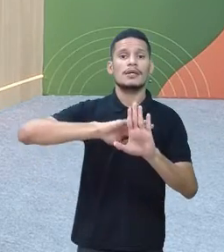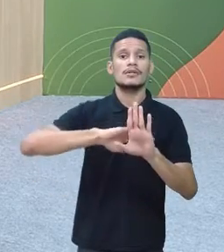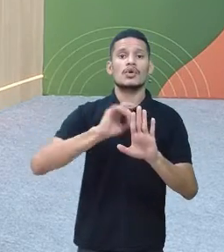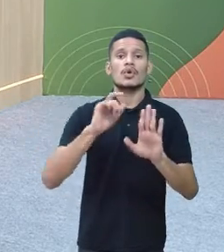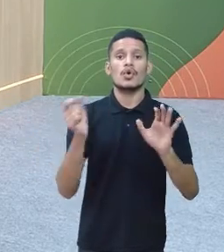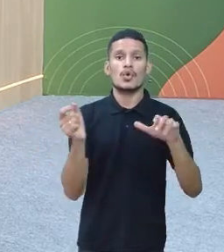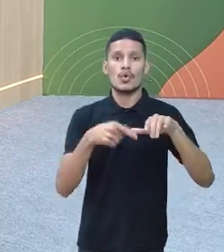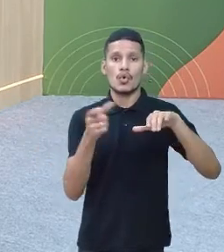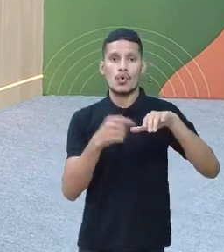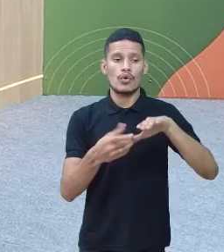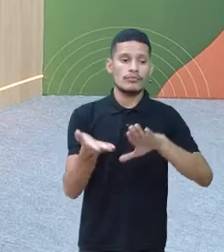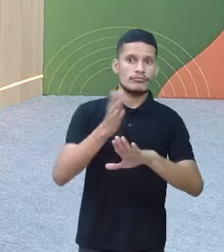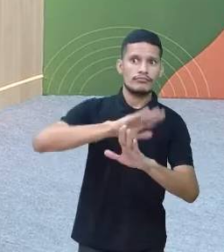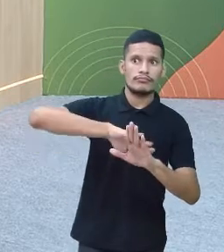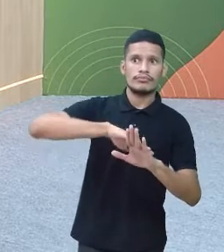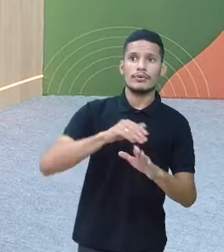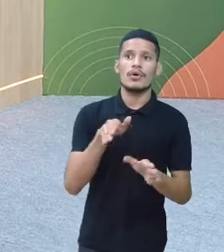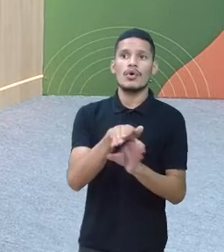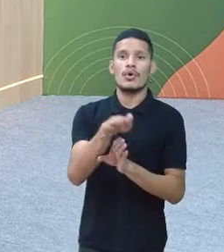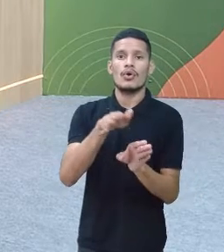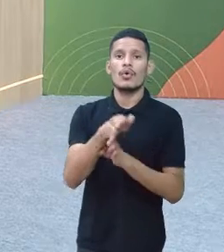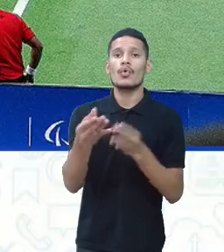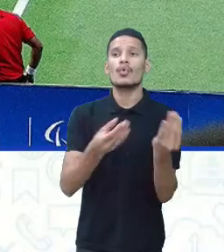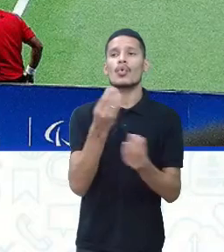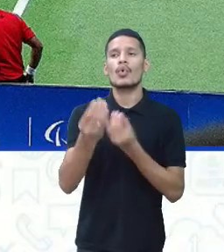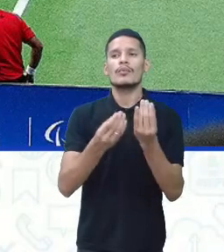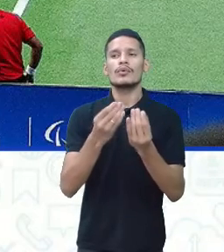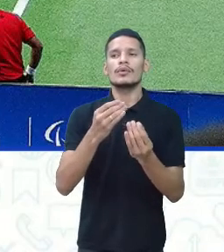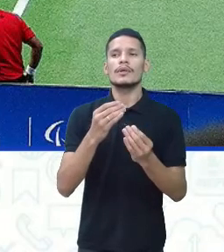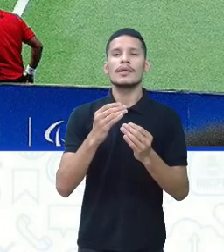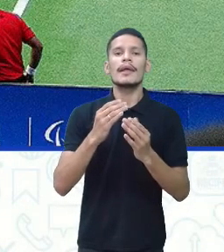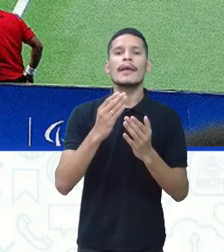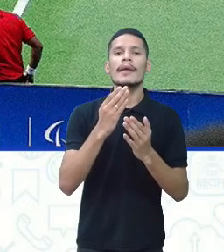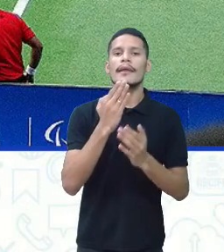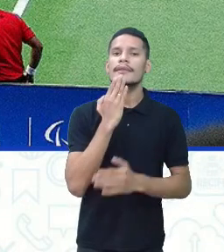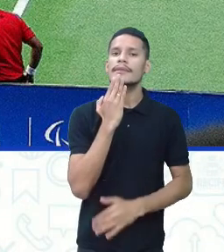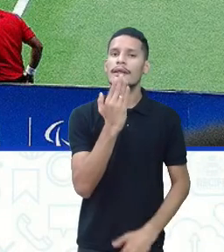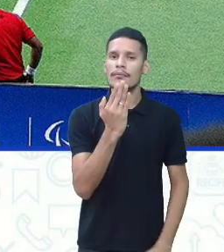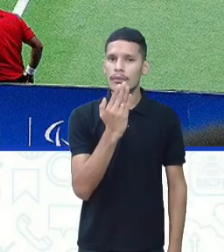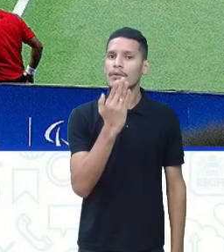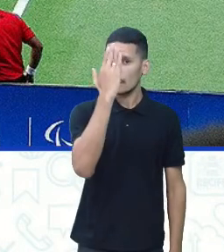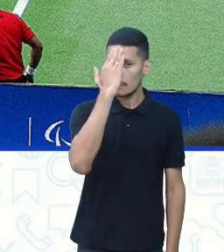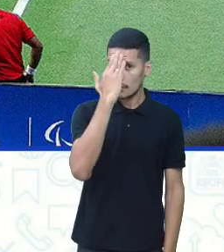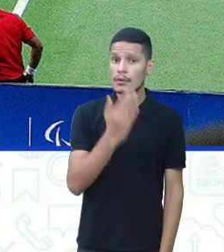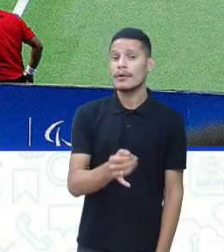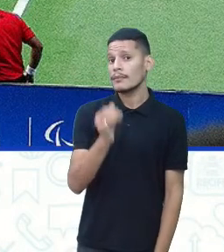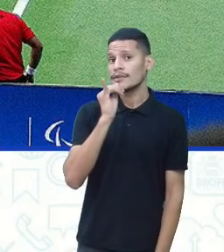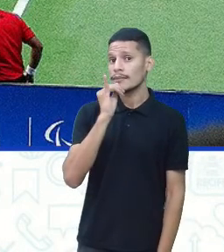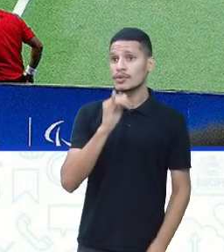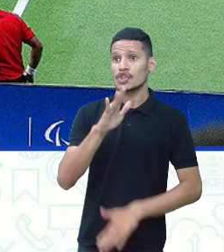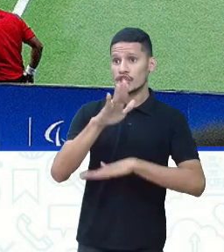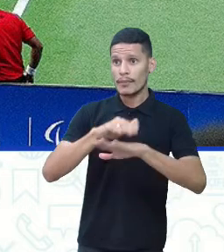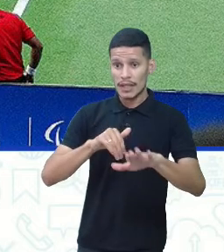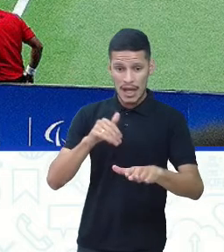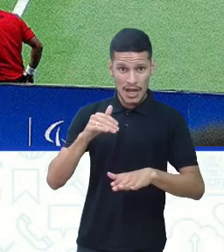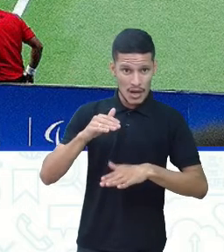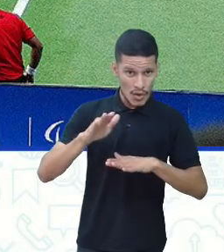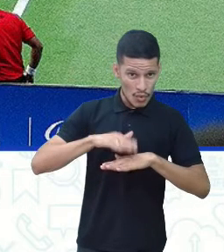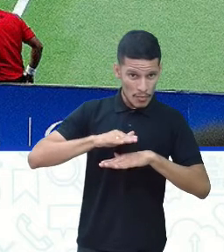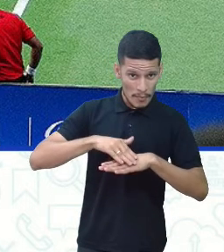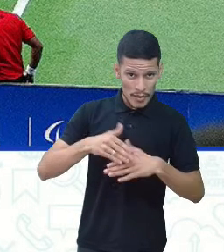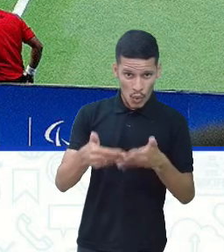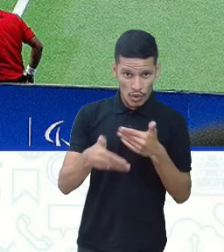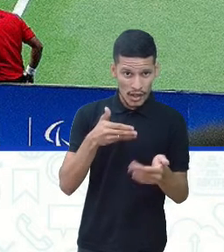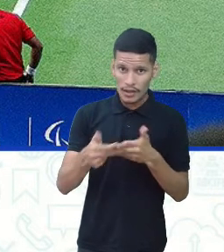adversário, orientando um ataque do seu time. Bom, o chamador, ele não pode falar em qualquer ponto da área, né? E